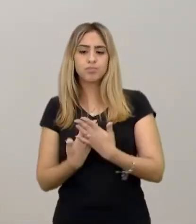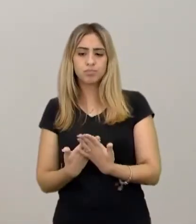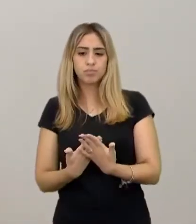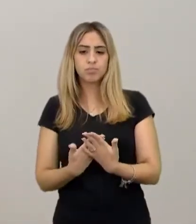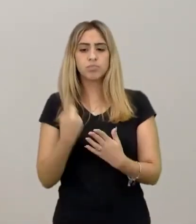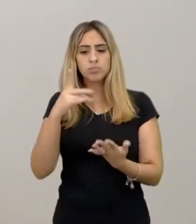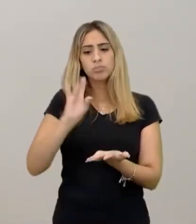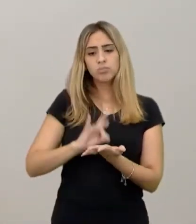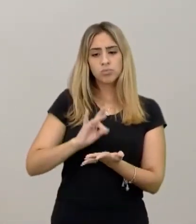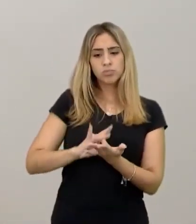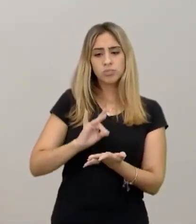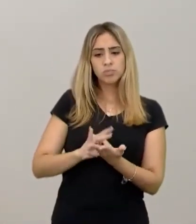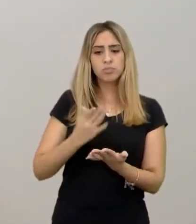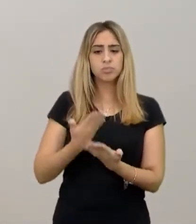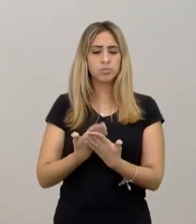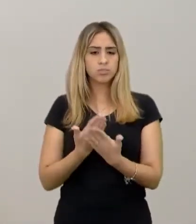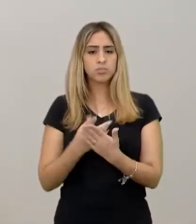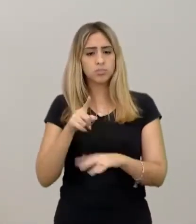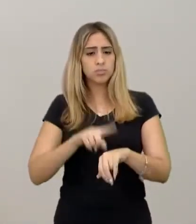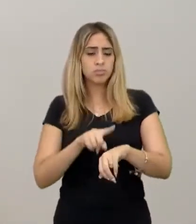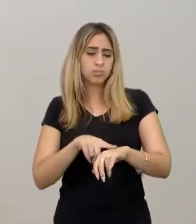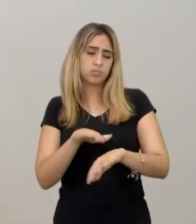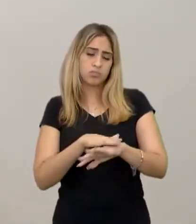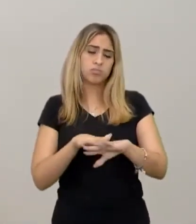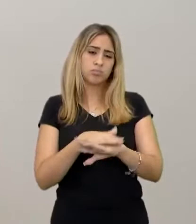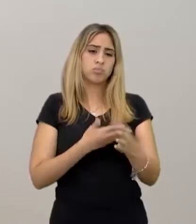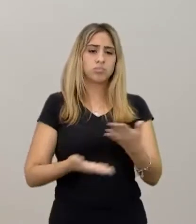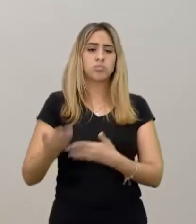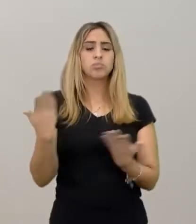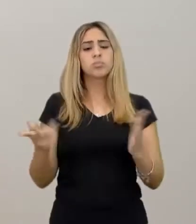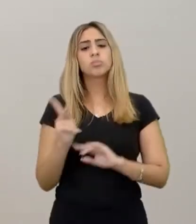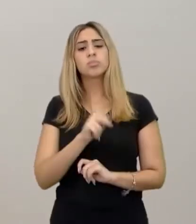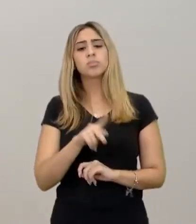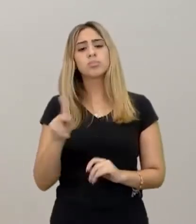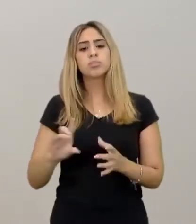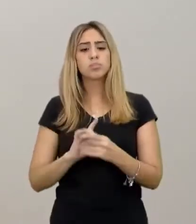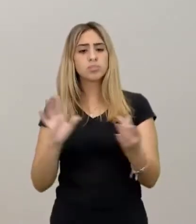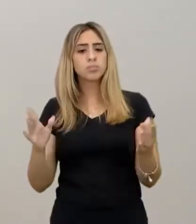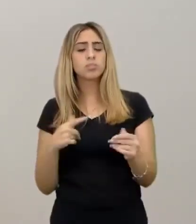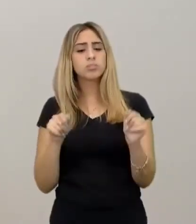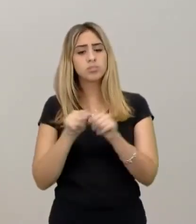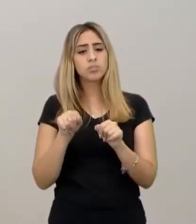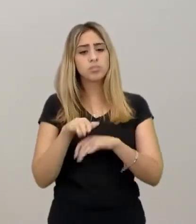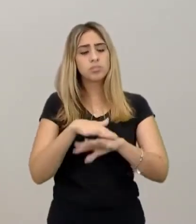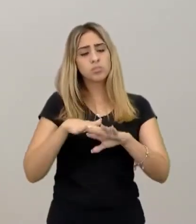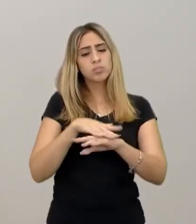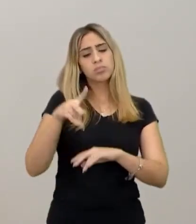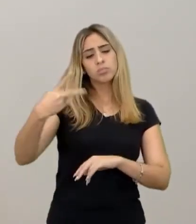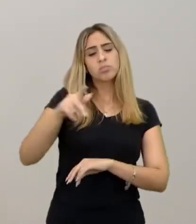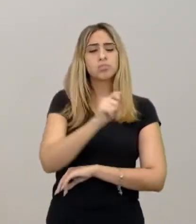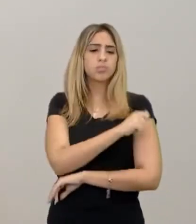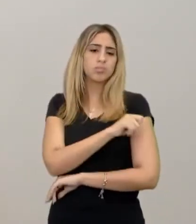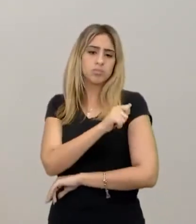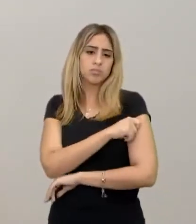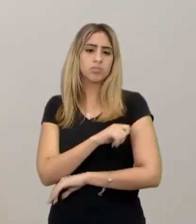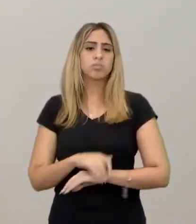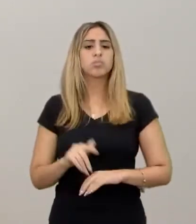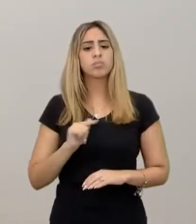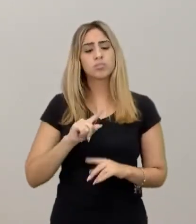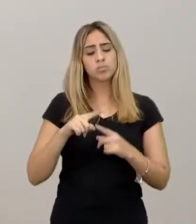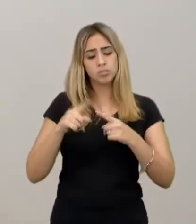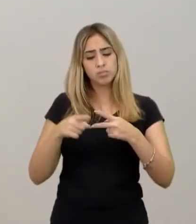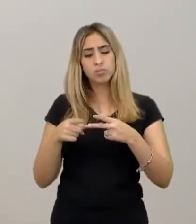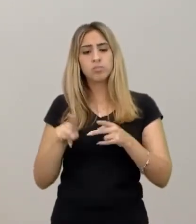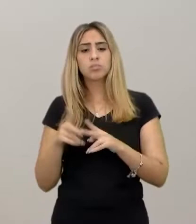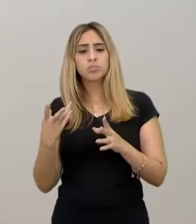sua realidade. É um momento de conversa. Então, professores, fiquem à vontade para fazer essa conversa com seus estudantes. Tem uma questão